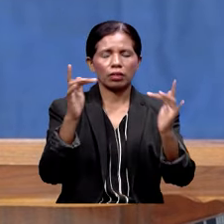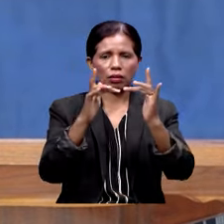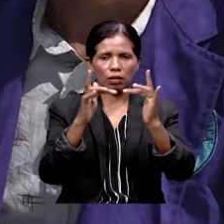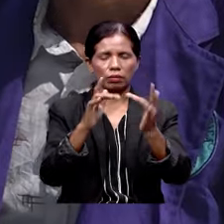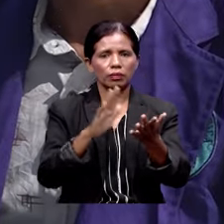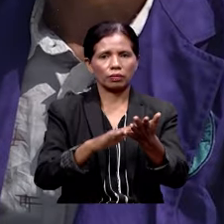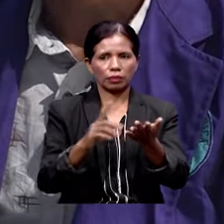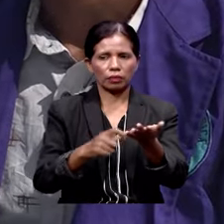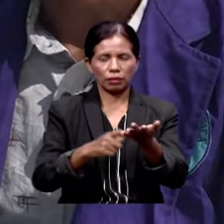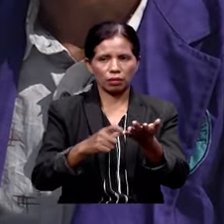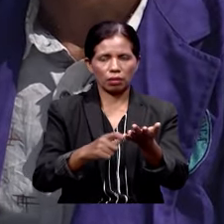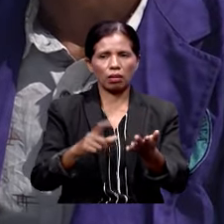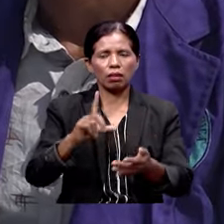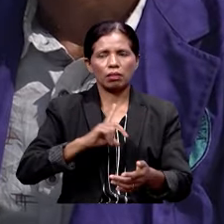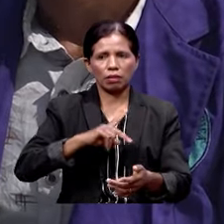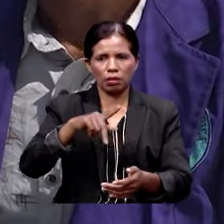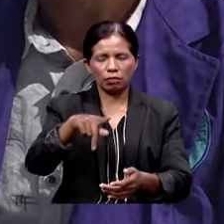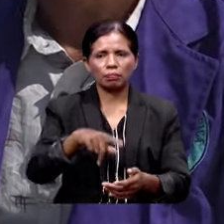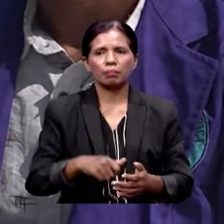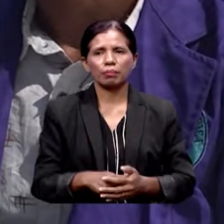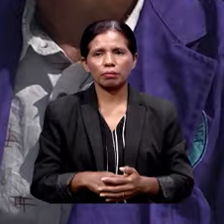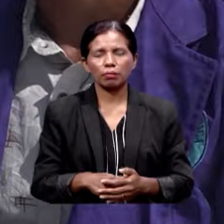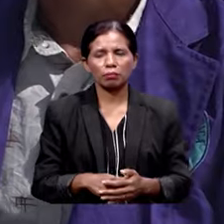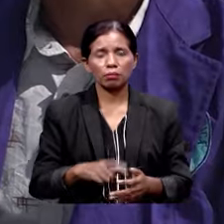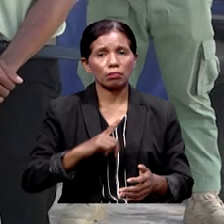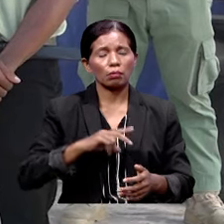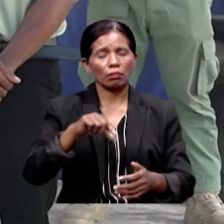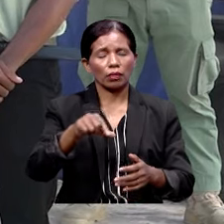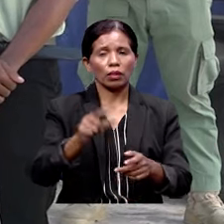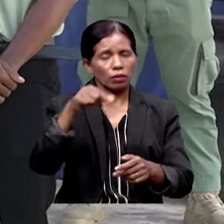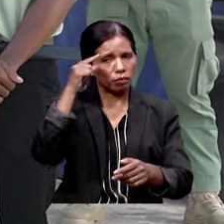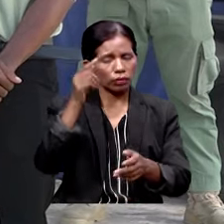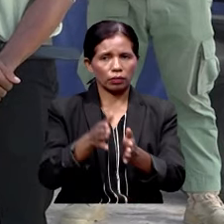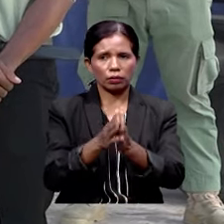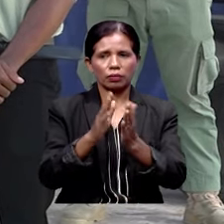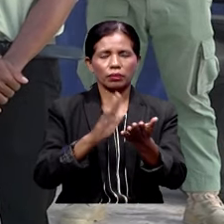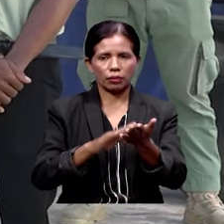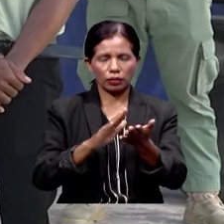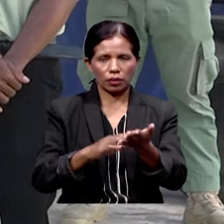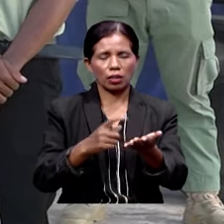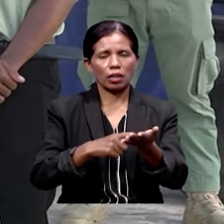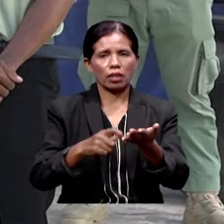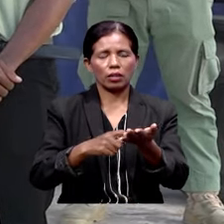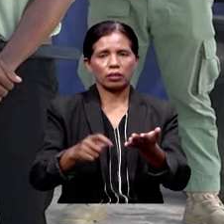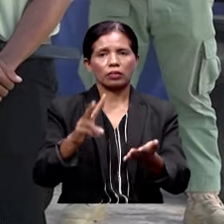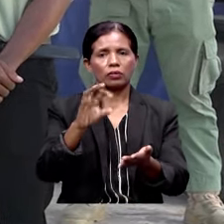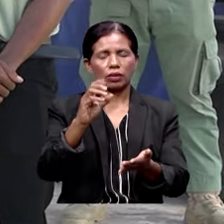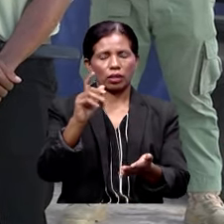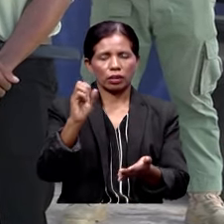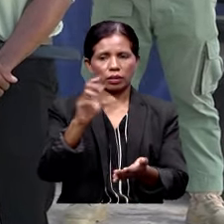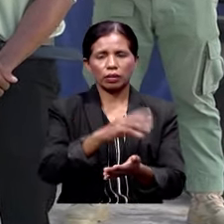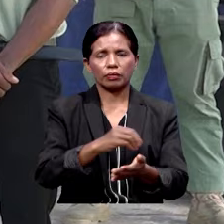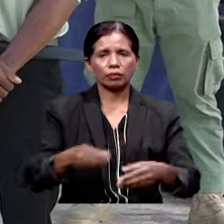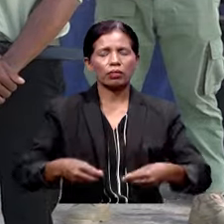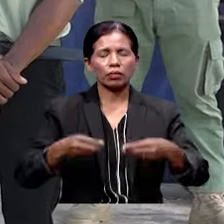Escola Técnico Vocacional Iquiçá. Governante Nemos Russo, diretor da Escola Secundário Técnico Vocacional, ato transmite informação